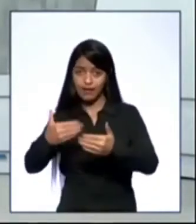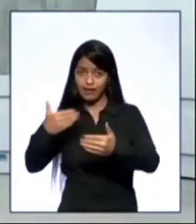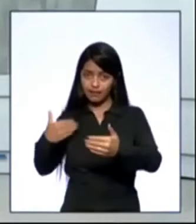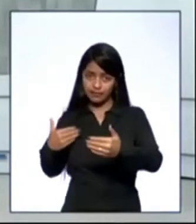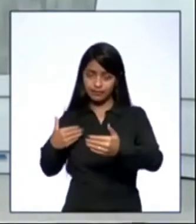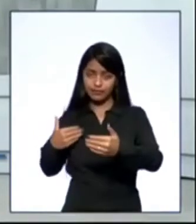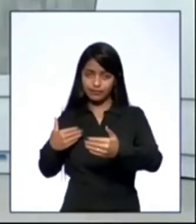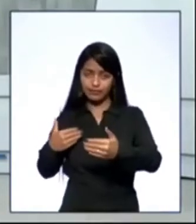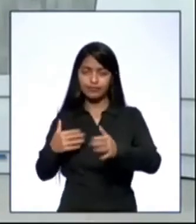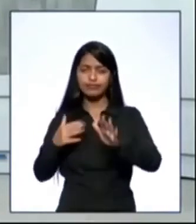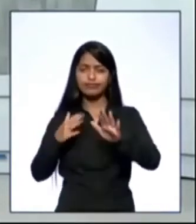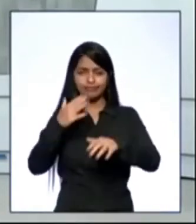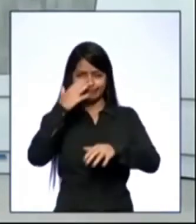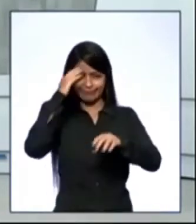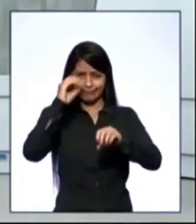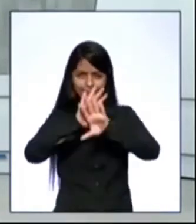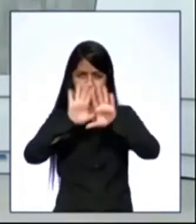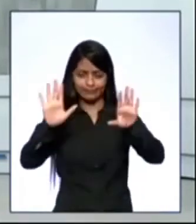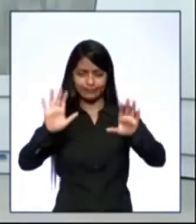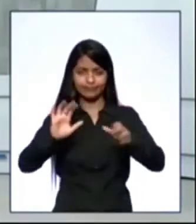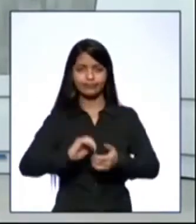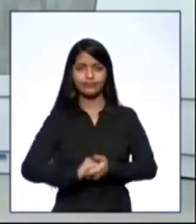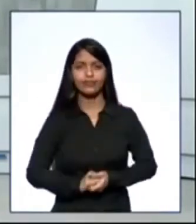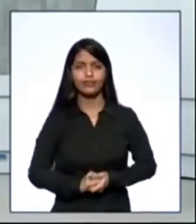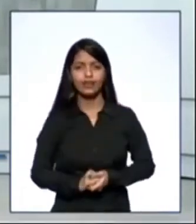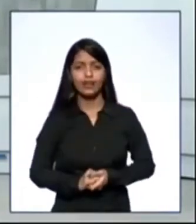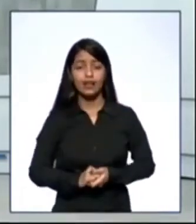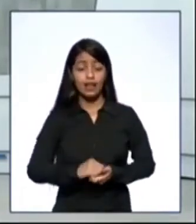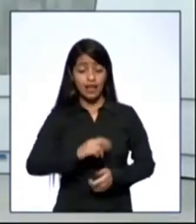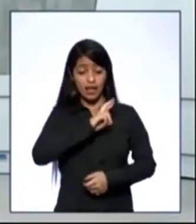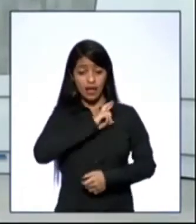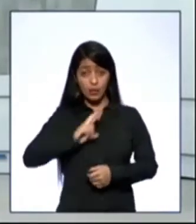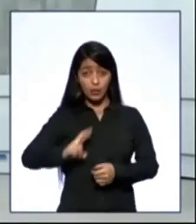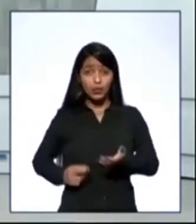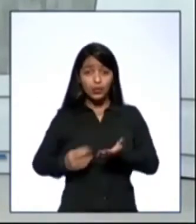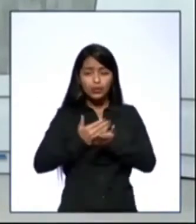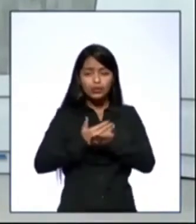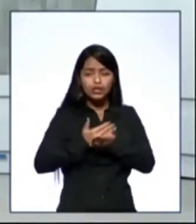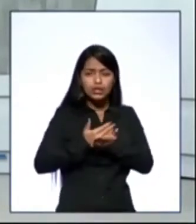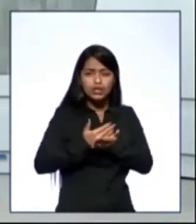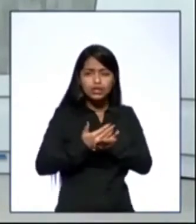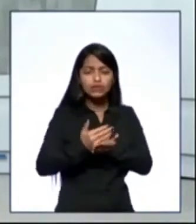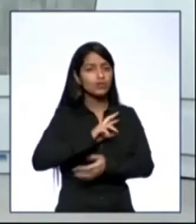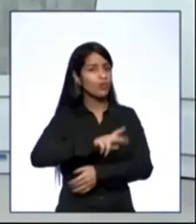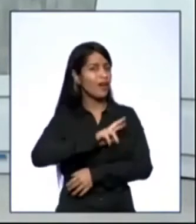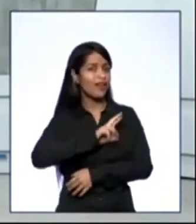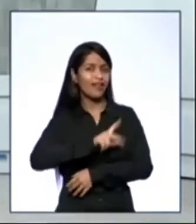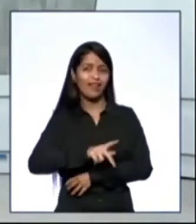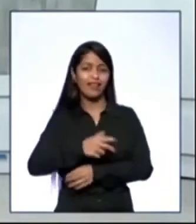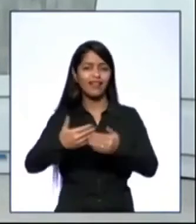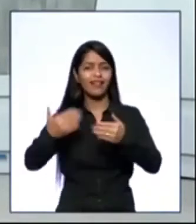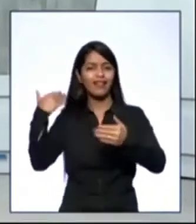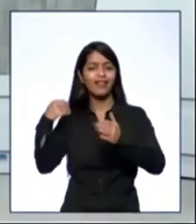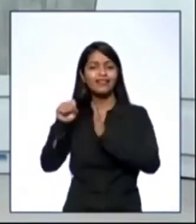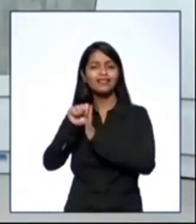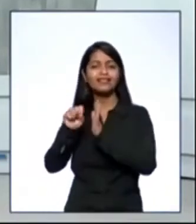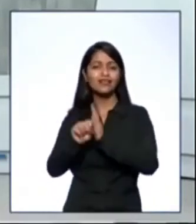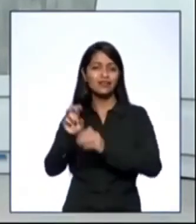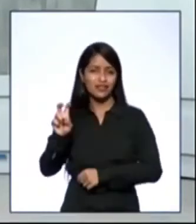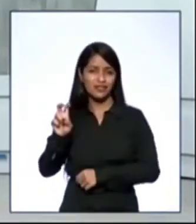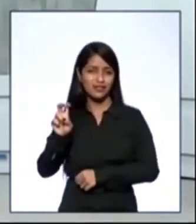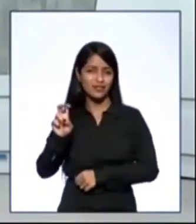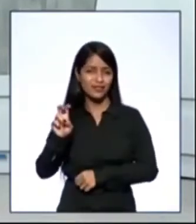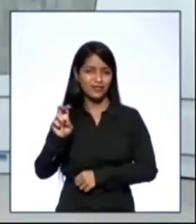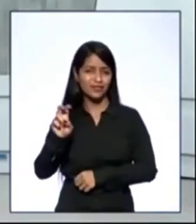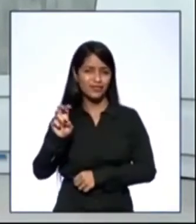falo? Só para você entender. Não é no comecinho da República. A República começa no século V. Então a gente está no século III. Na